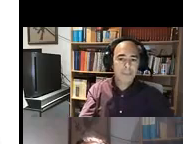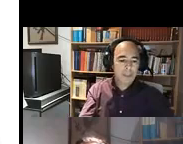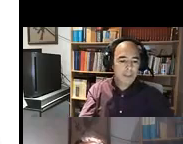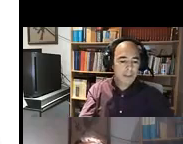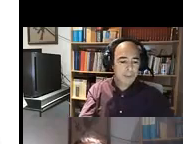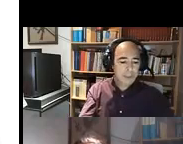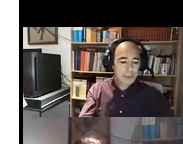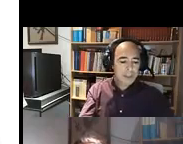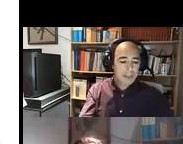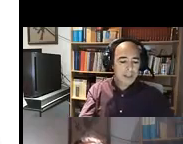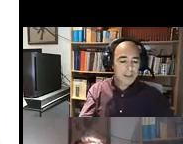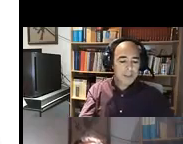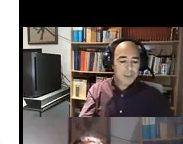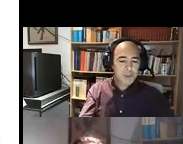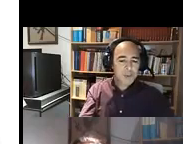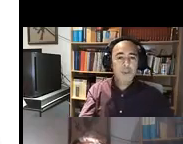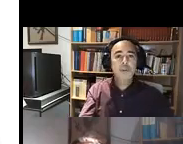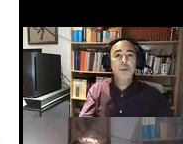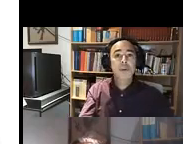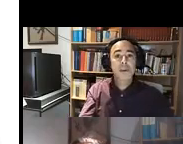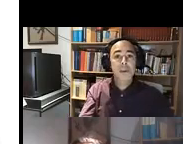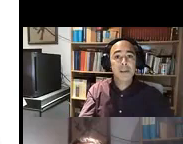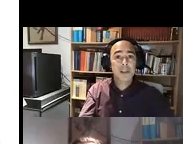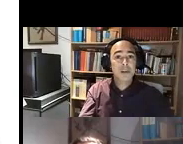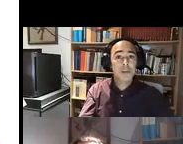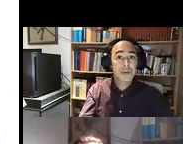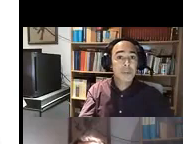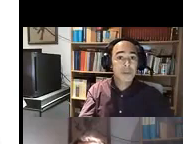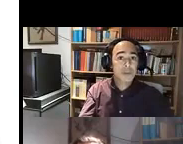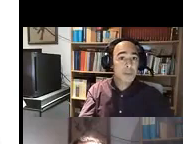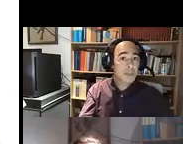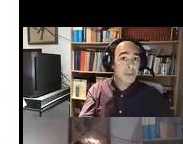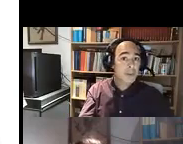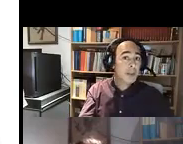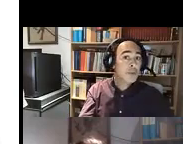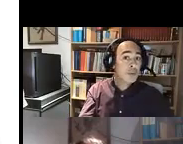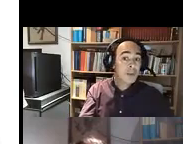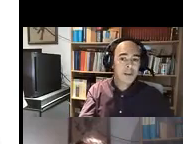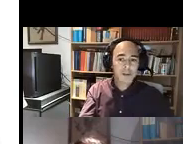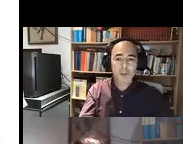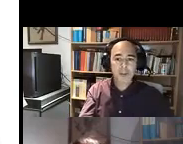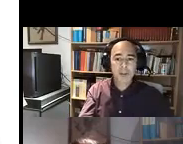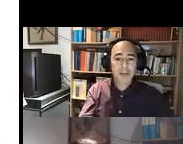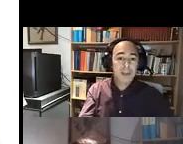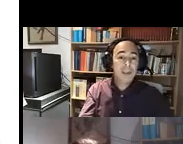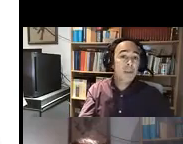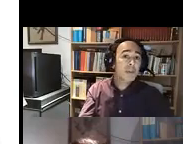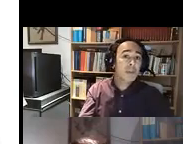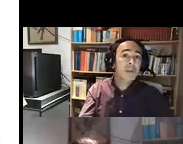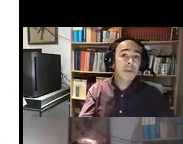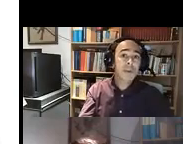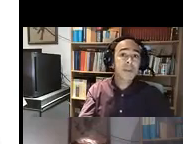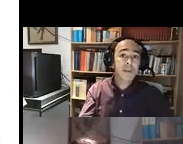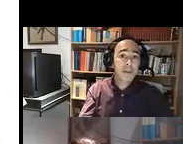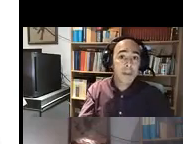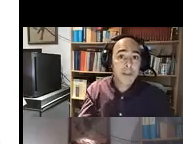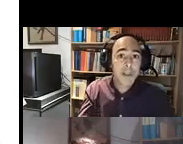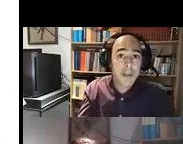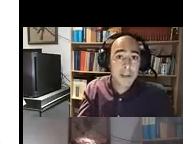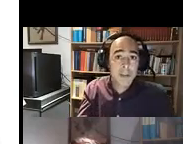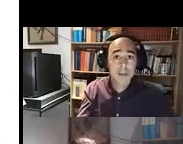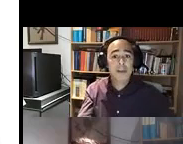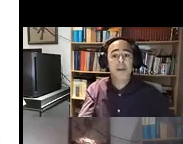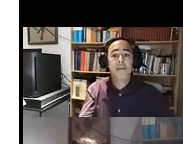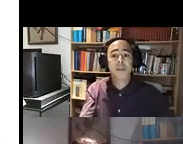produtos exatamente a lenda dos professores e de alunos que ela controla poderá portanto temos qualidade hospitalar e sabemos também for